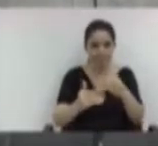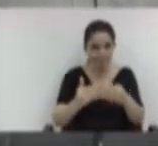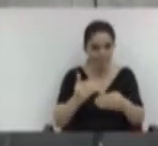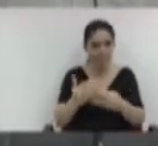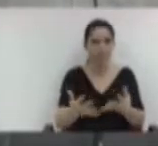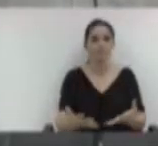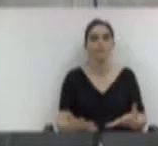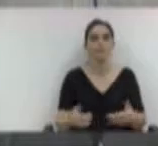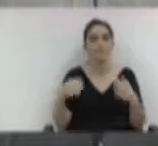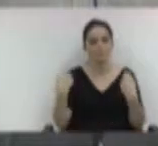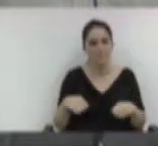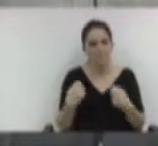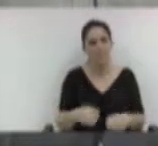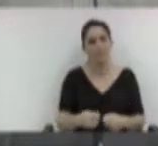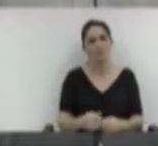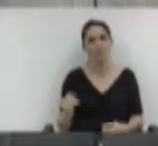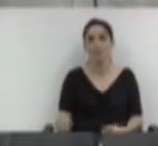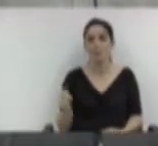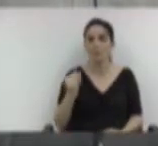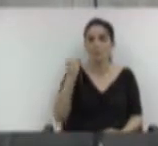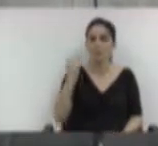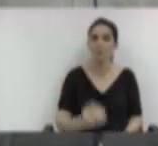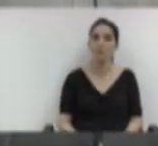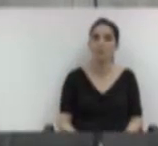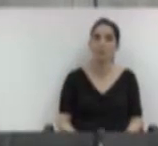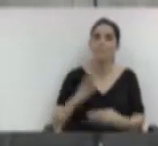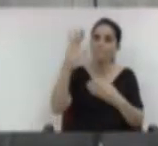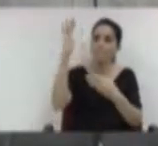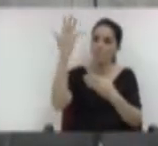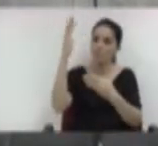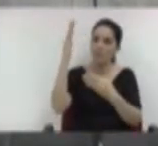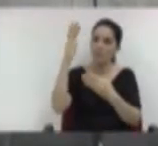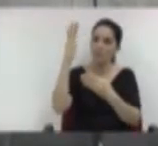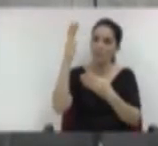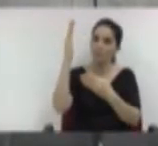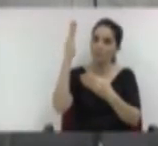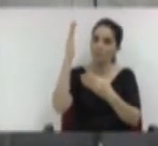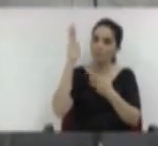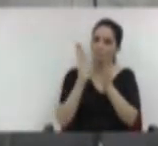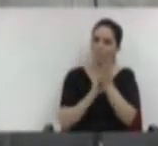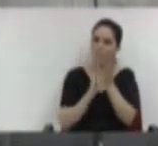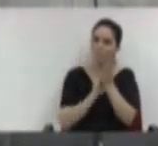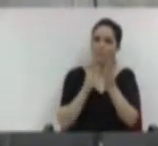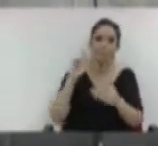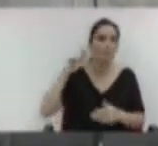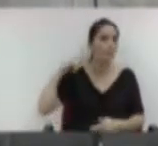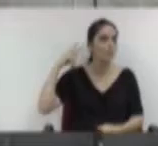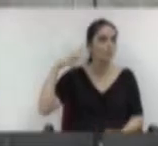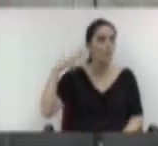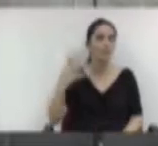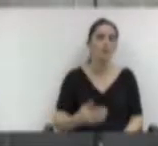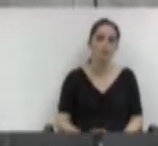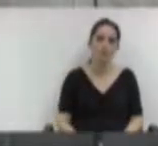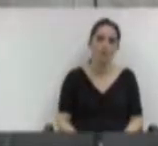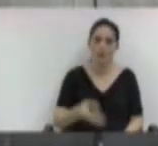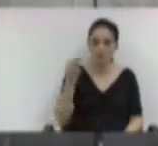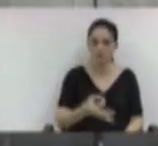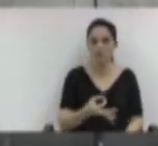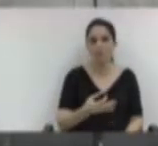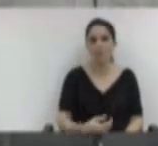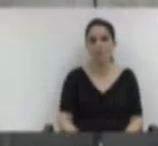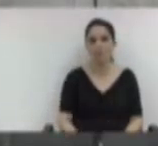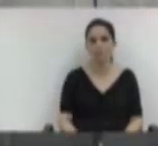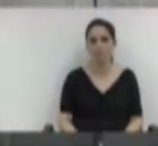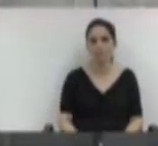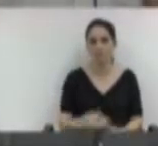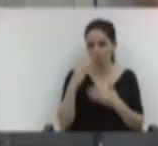um benefício para a cidade de Limeira. Parabéns ao Executivo, está fazendo obrigação e lição de casa. Tem que fazer isso.